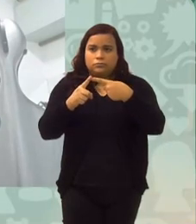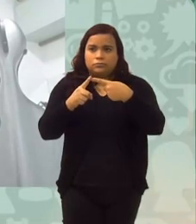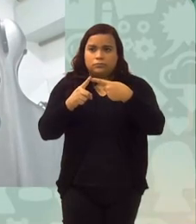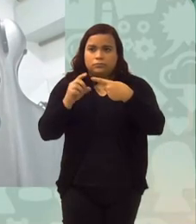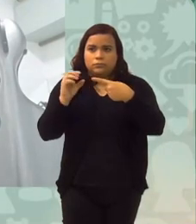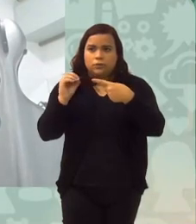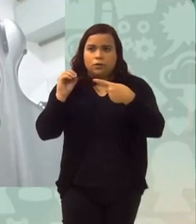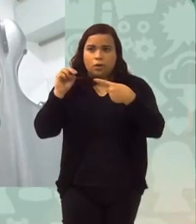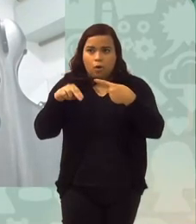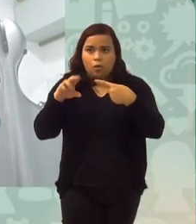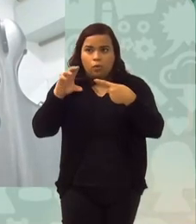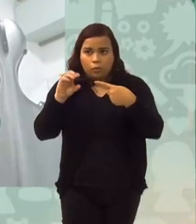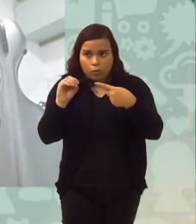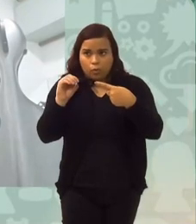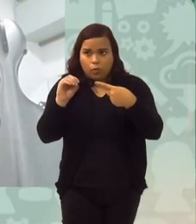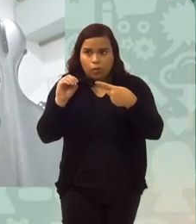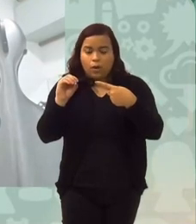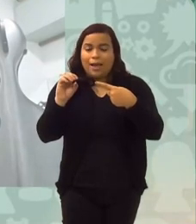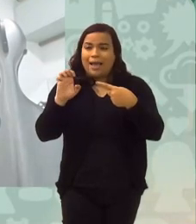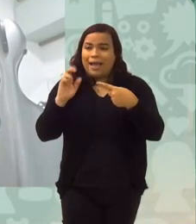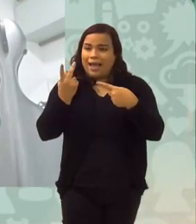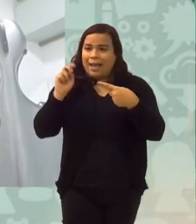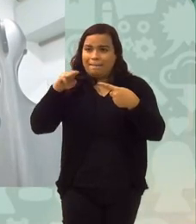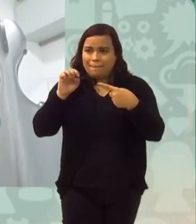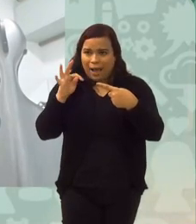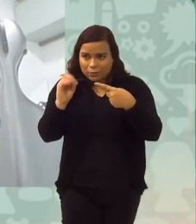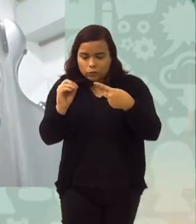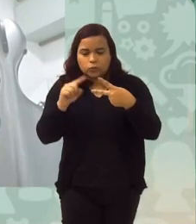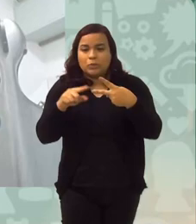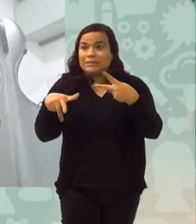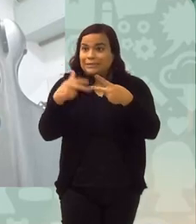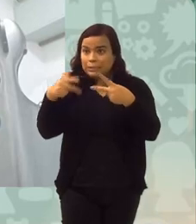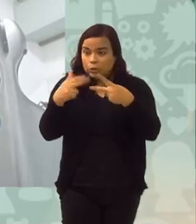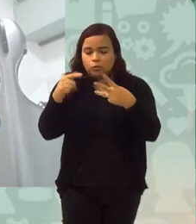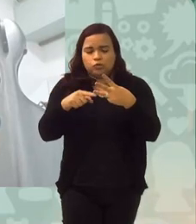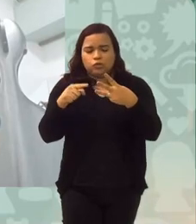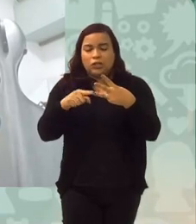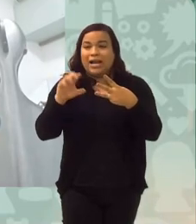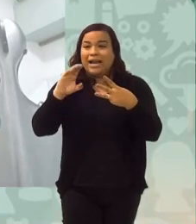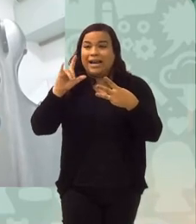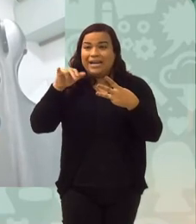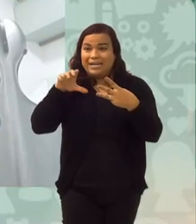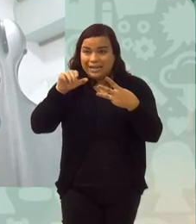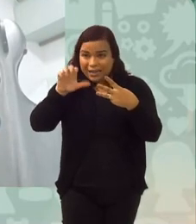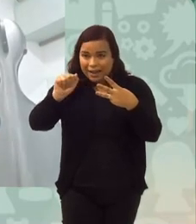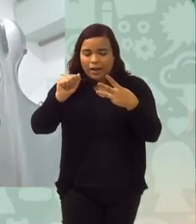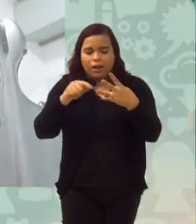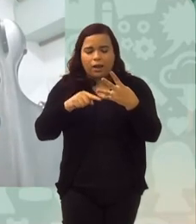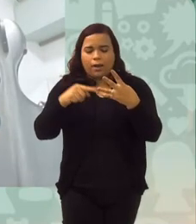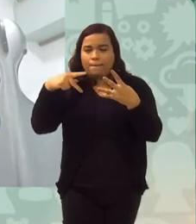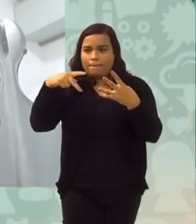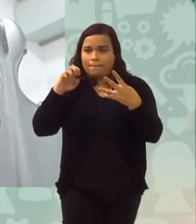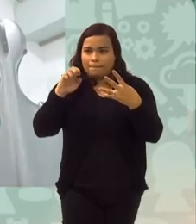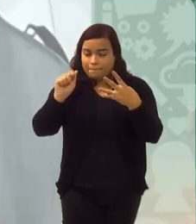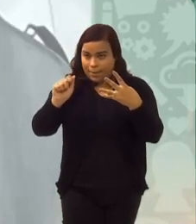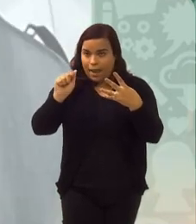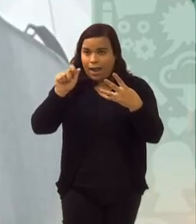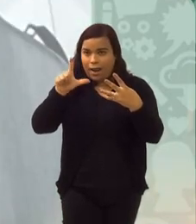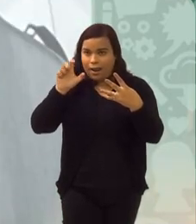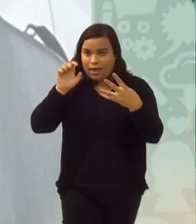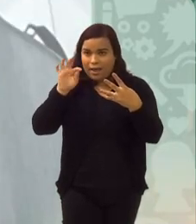que é a onco-hemato, a cirúrgica e a clínica, e o paliativo, né, também.